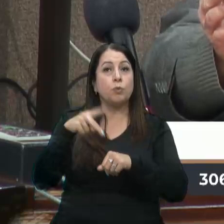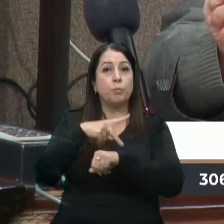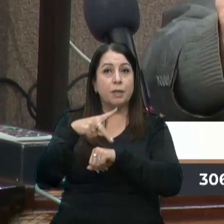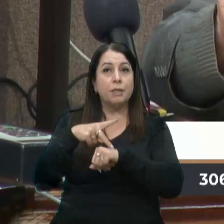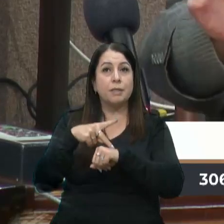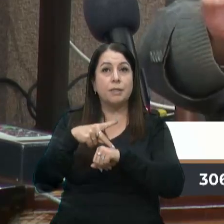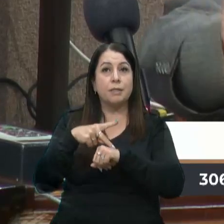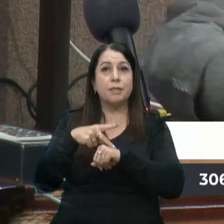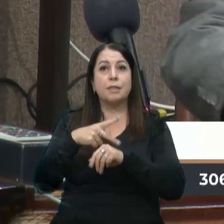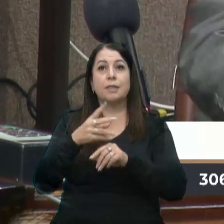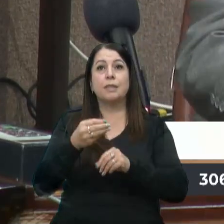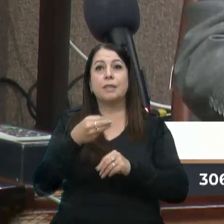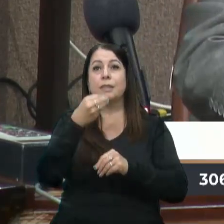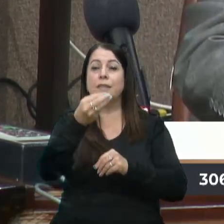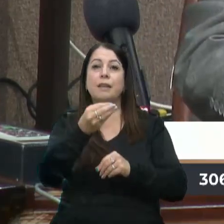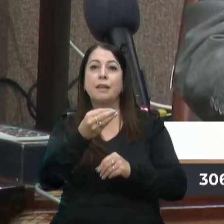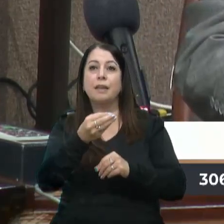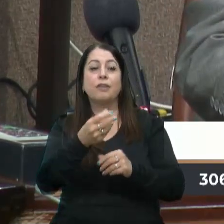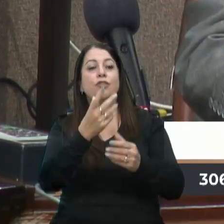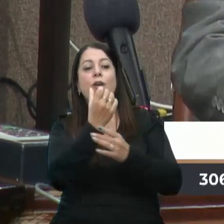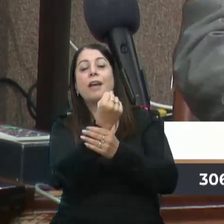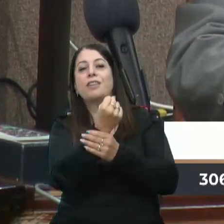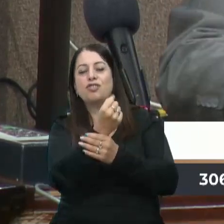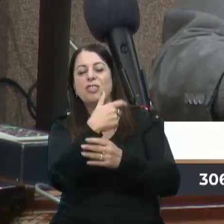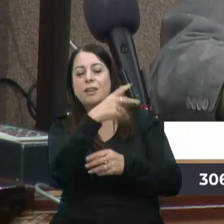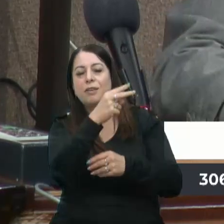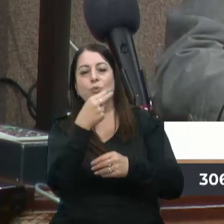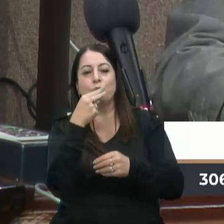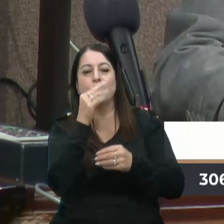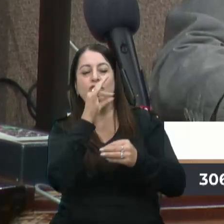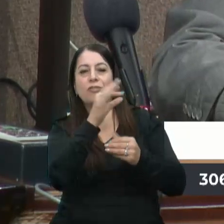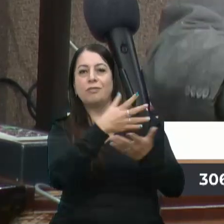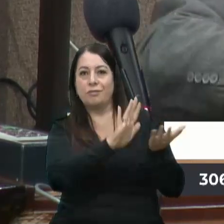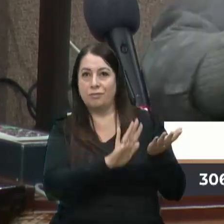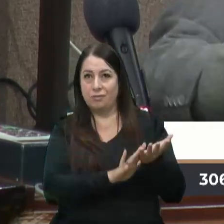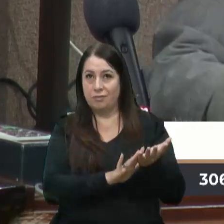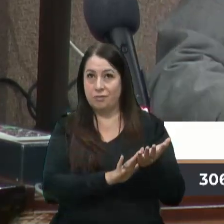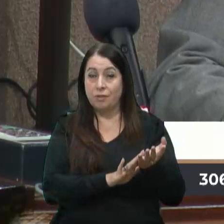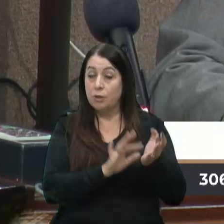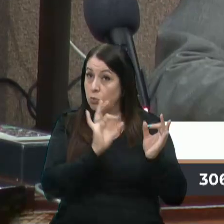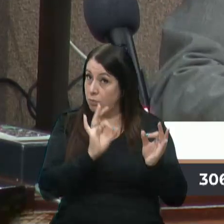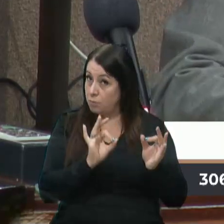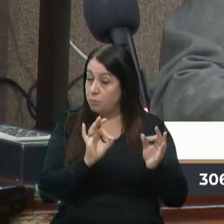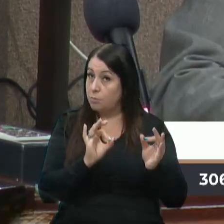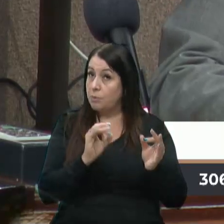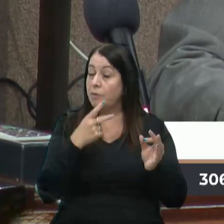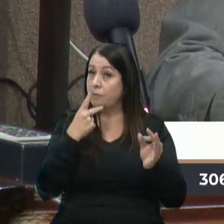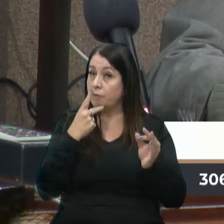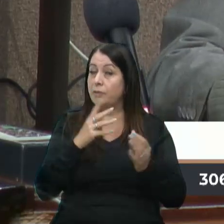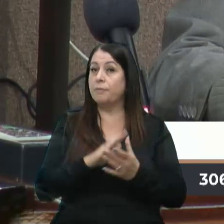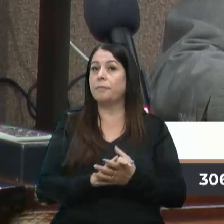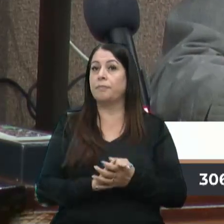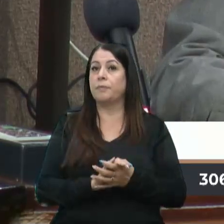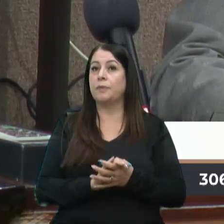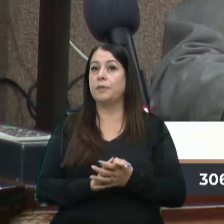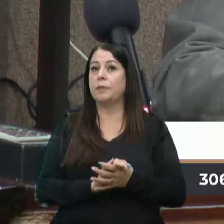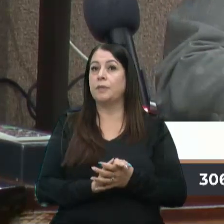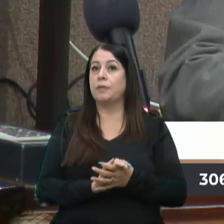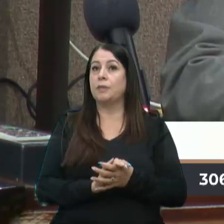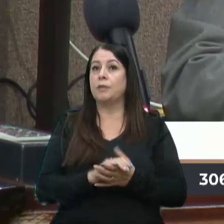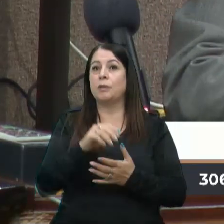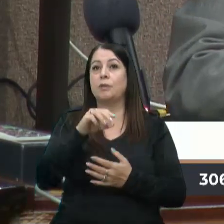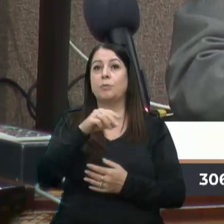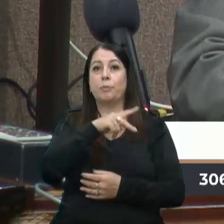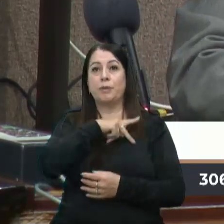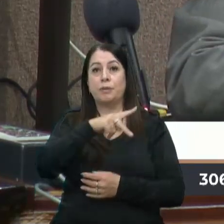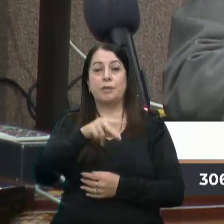que deram um charuto e cachimbo de garantia Então tudo bem Concordo é perfeito a sua fala mas o senhor maduro que